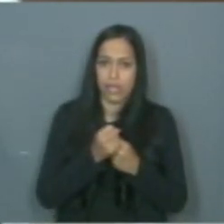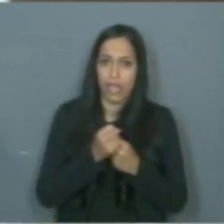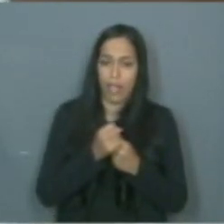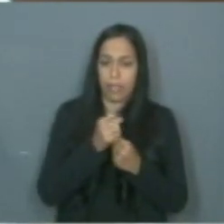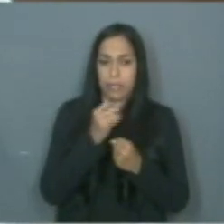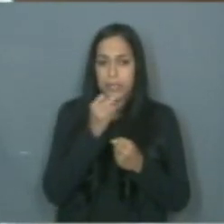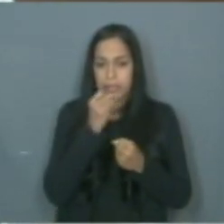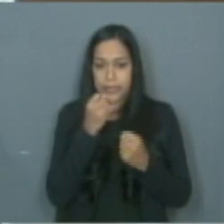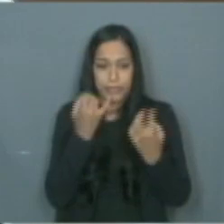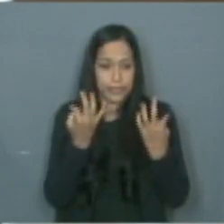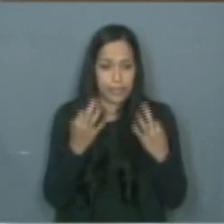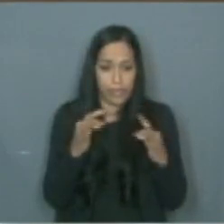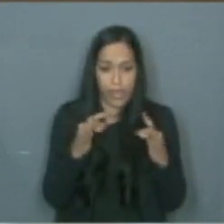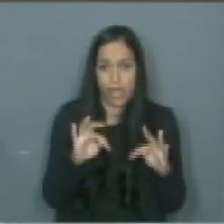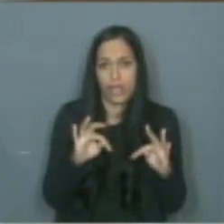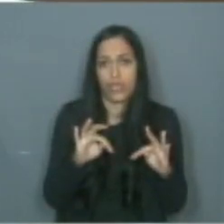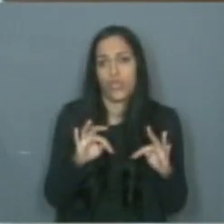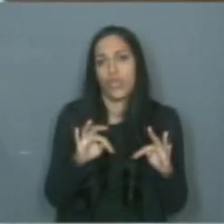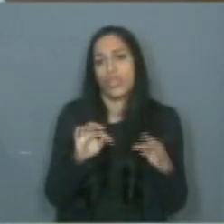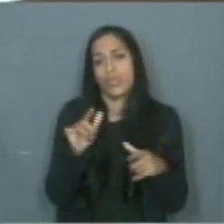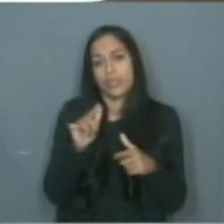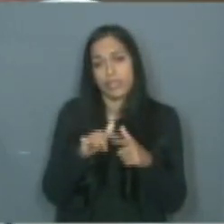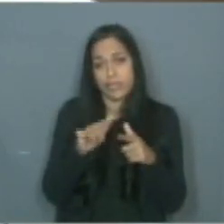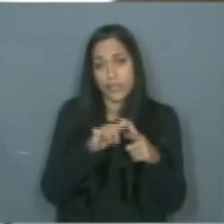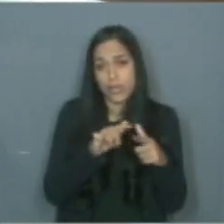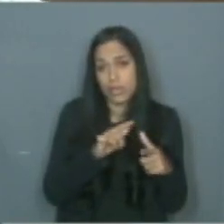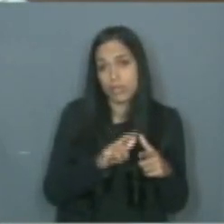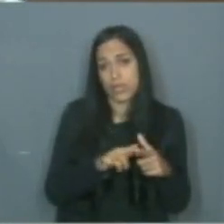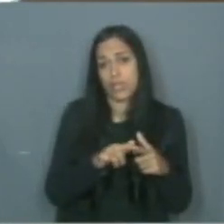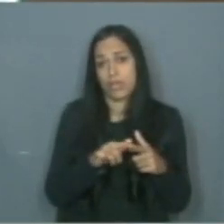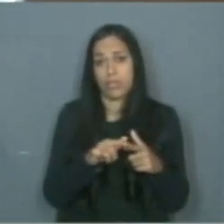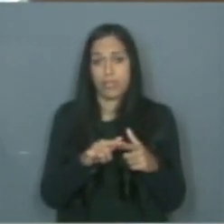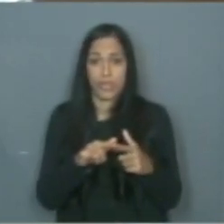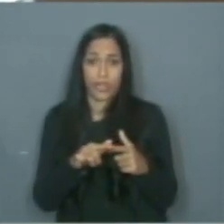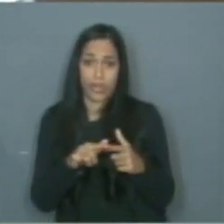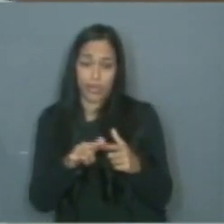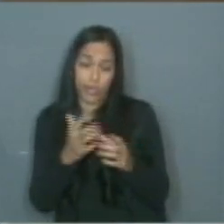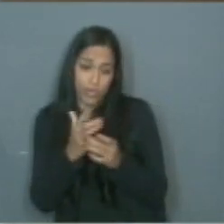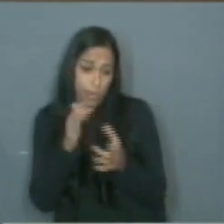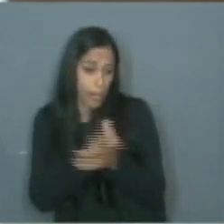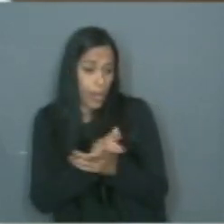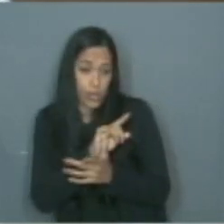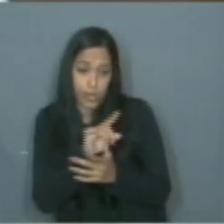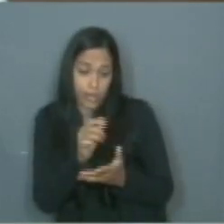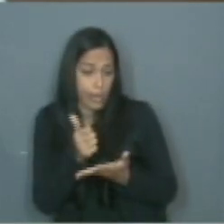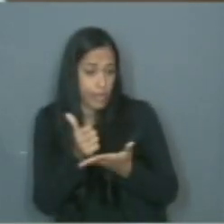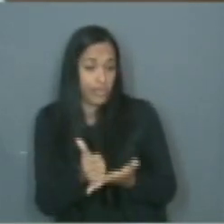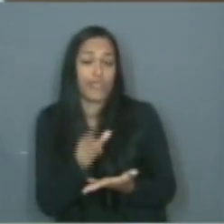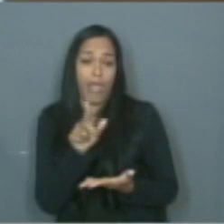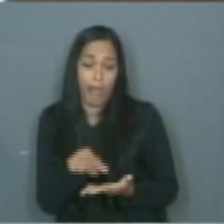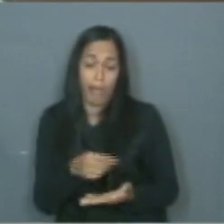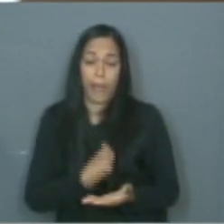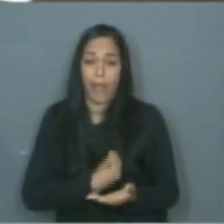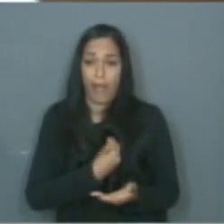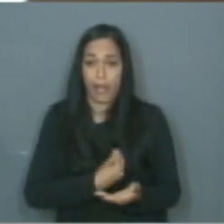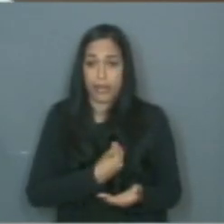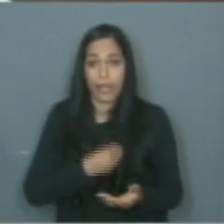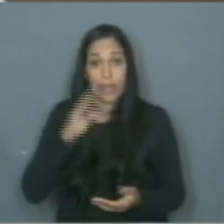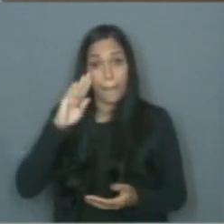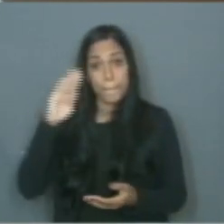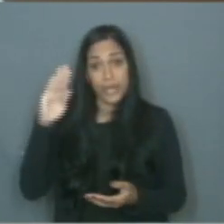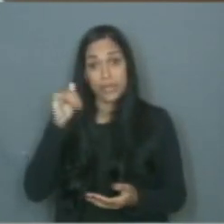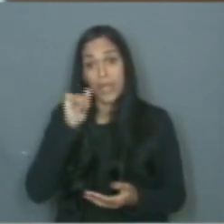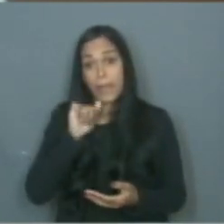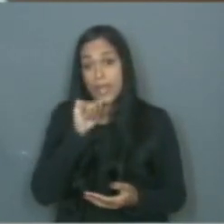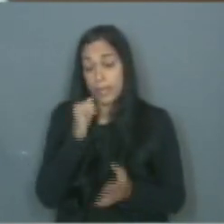uso de eletrônicos, com o descaso, muitas vezes, do companheiro que não ajuda, essa também é uma realidade, principalmente para as